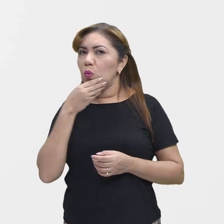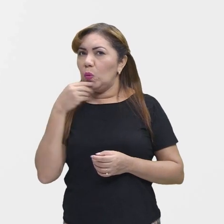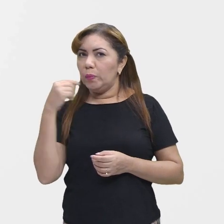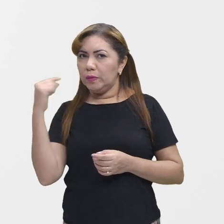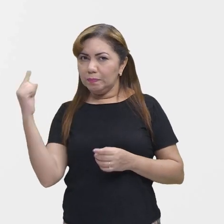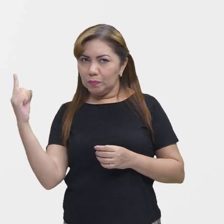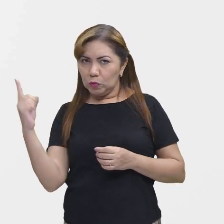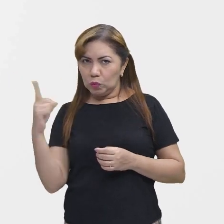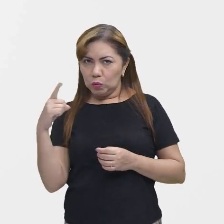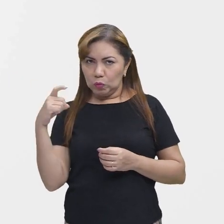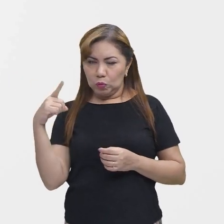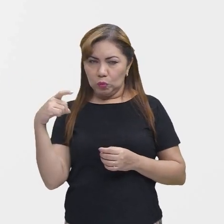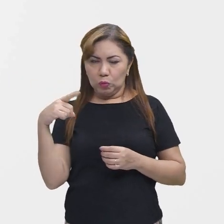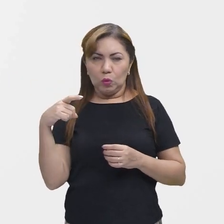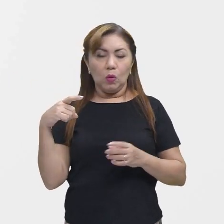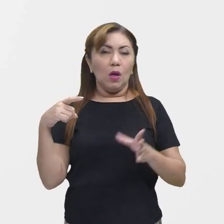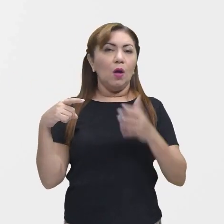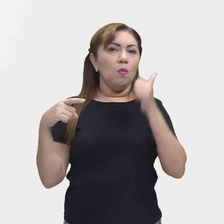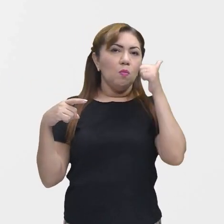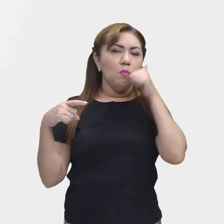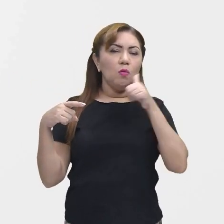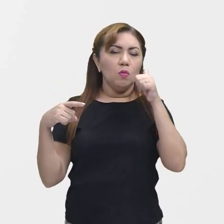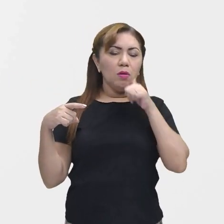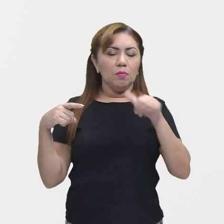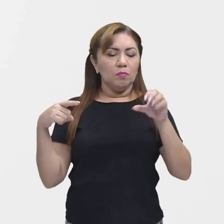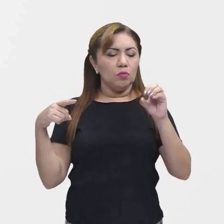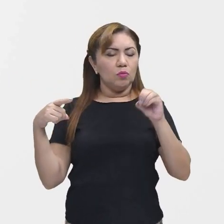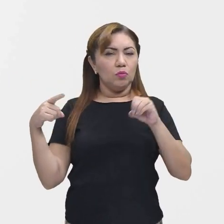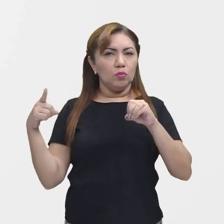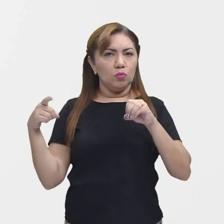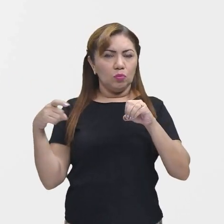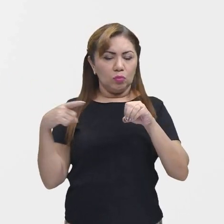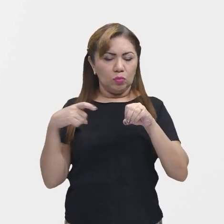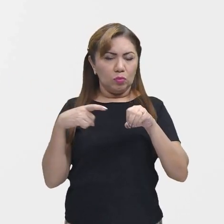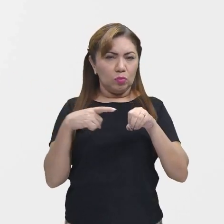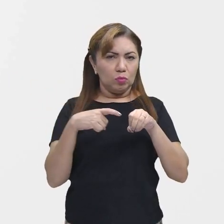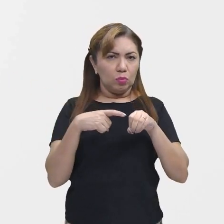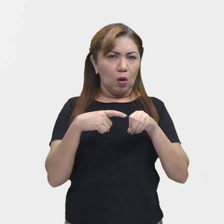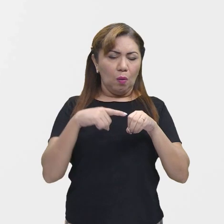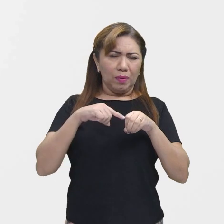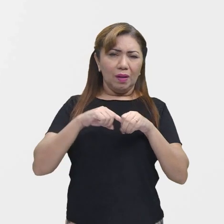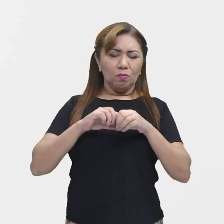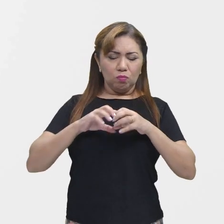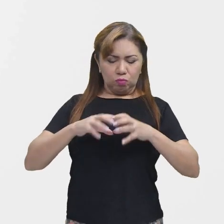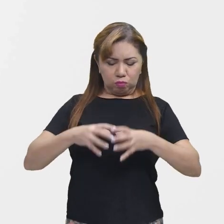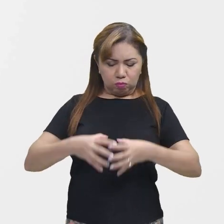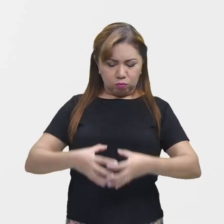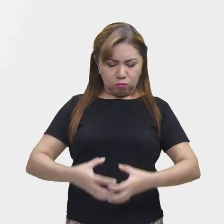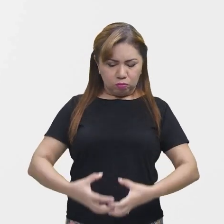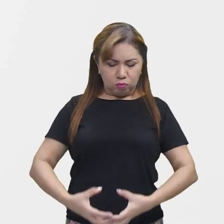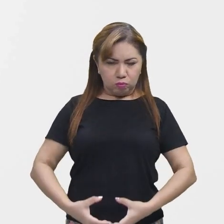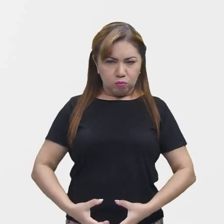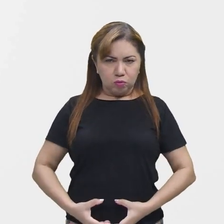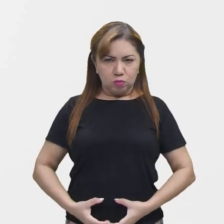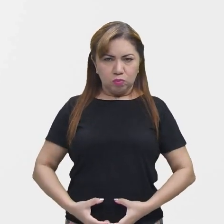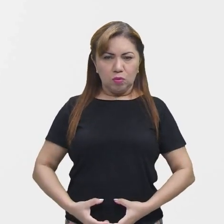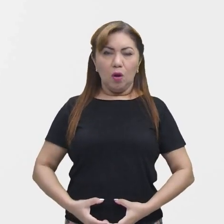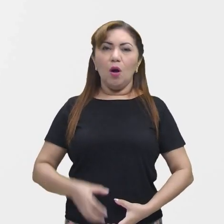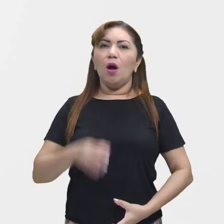a fecundação é interna, já que a união ocorre no interior do corpo da